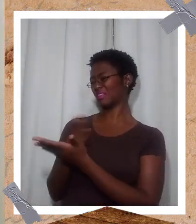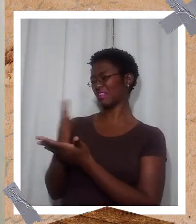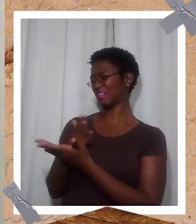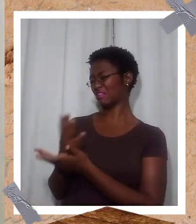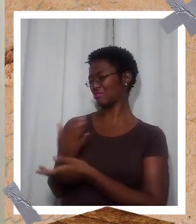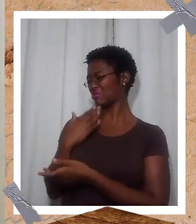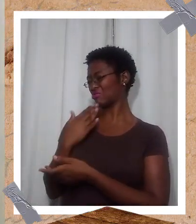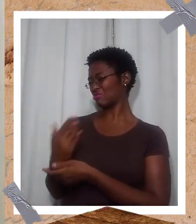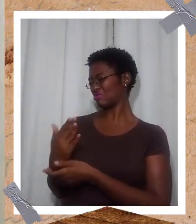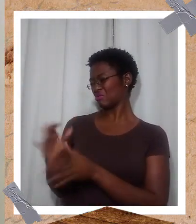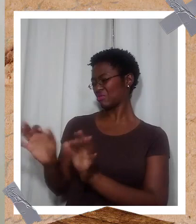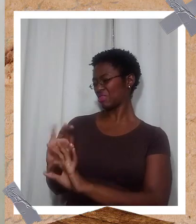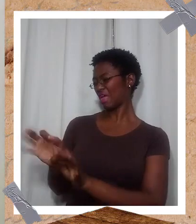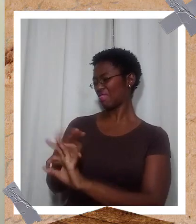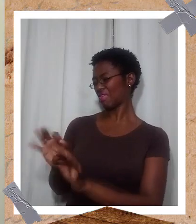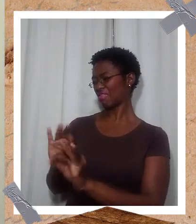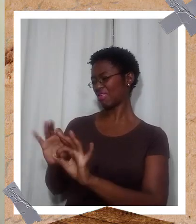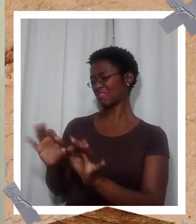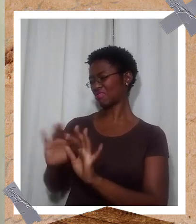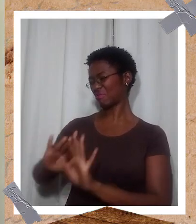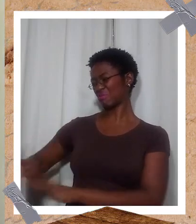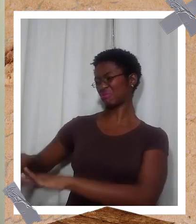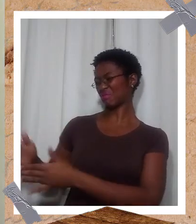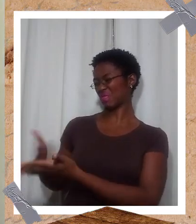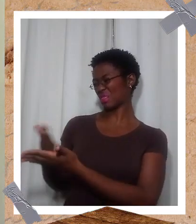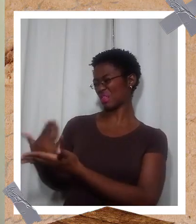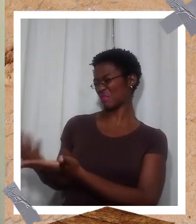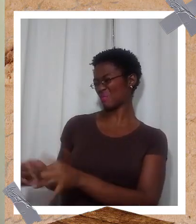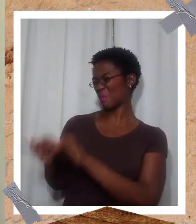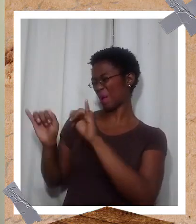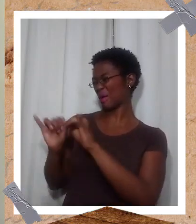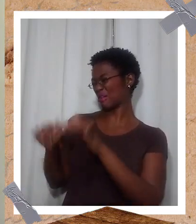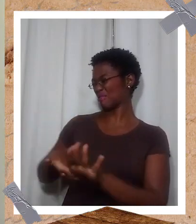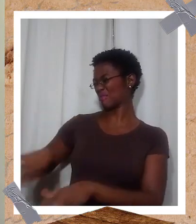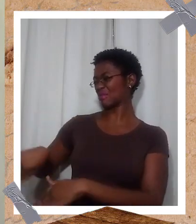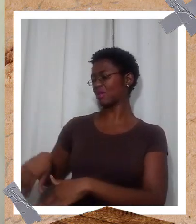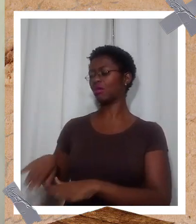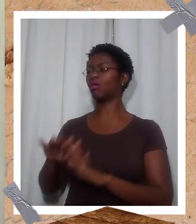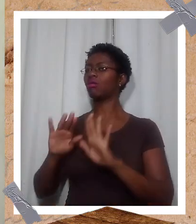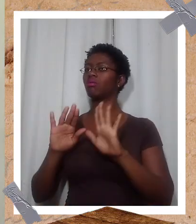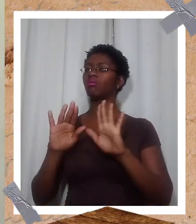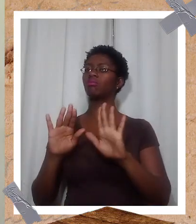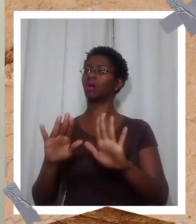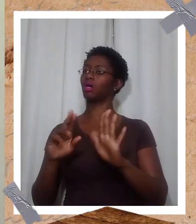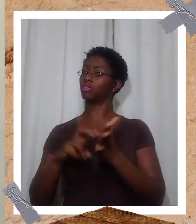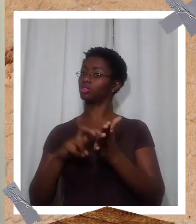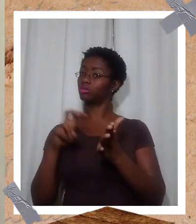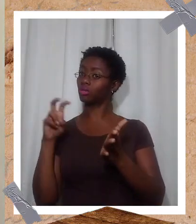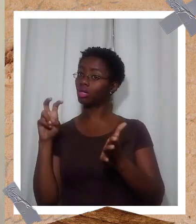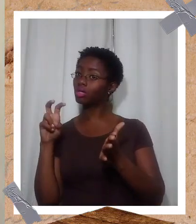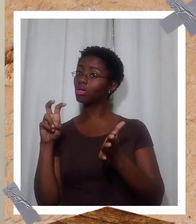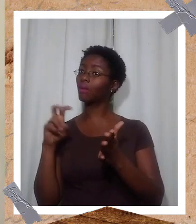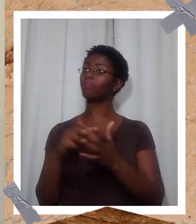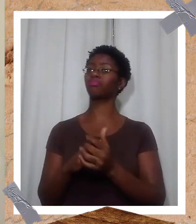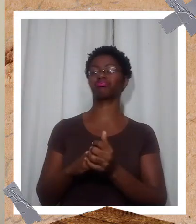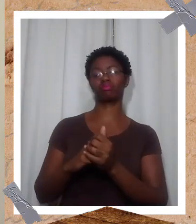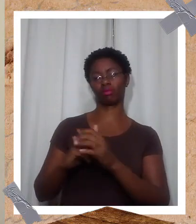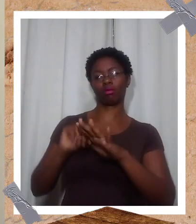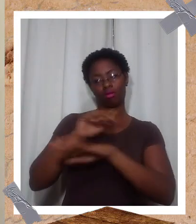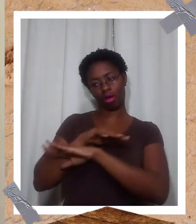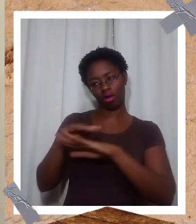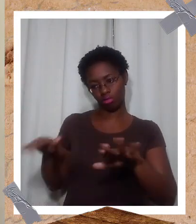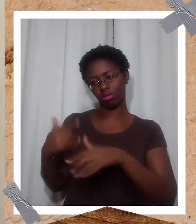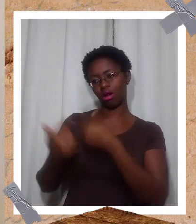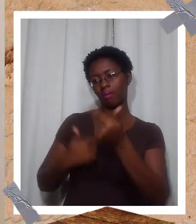interessava por nenhum tipo de livro. Só que de manhã cedo, após trabalhar à noite no lixão,